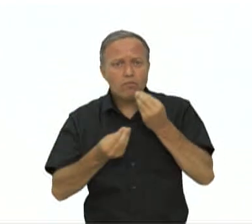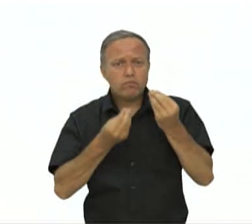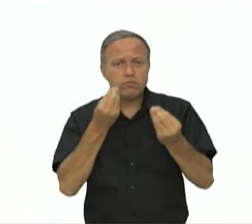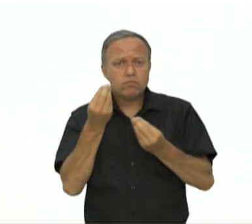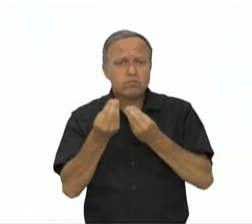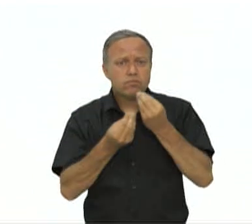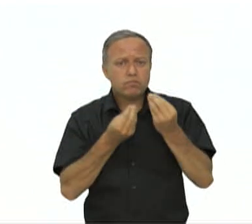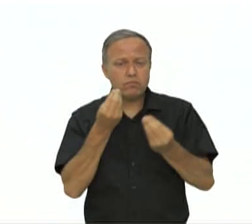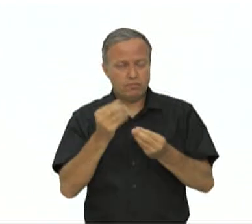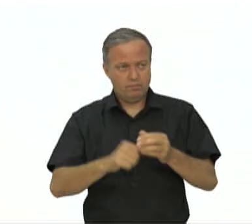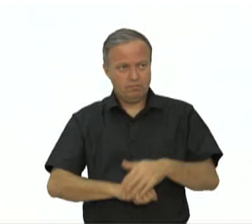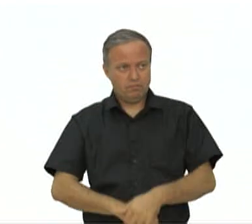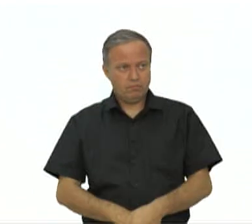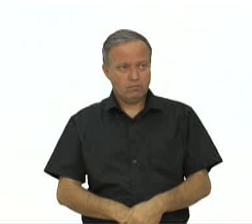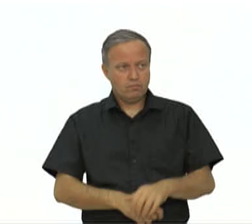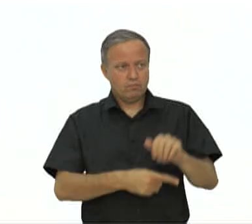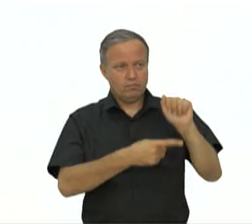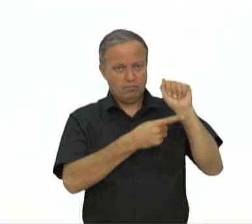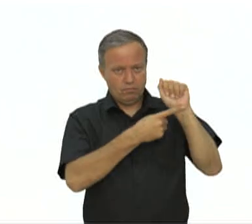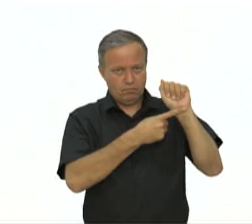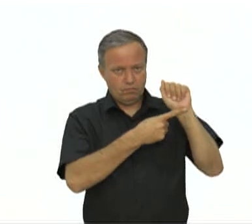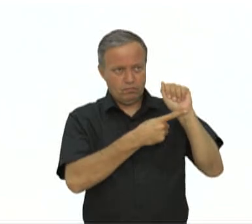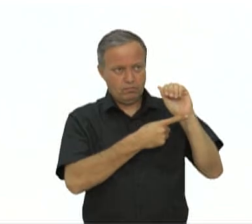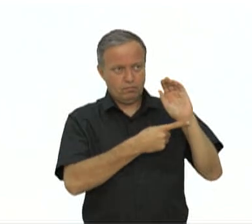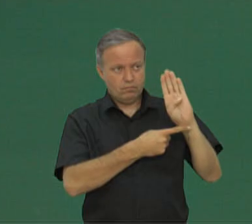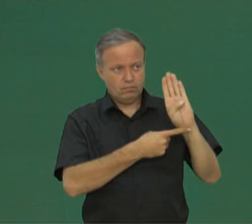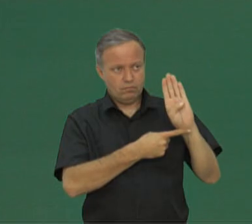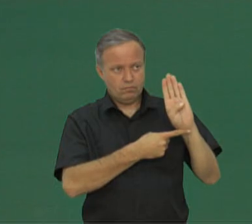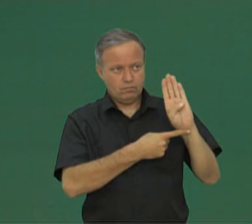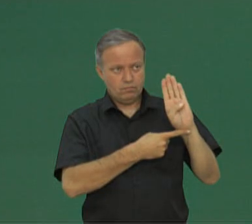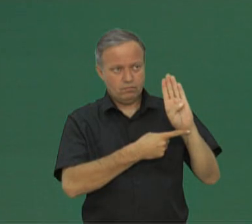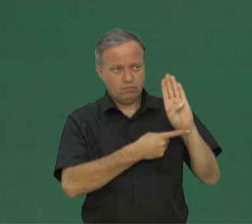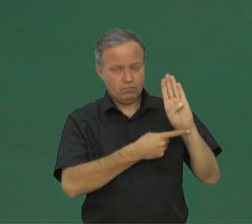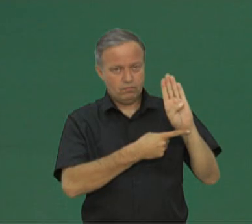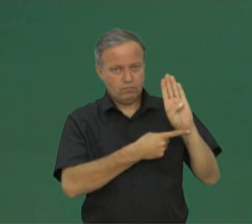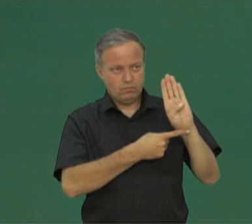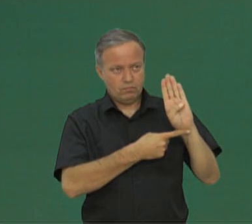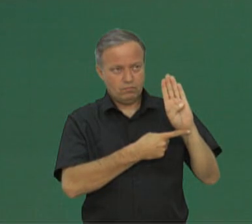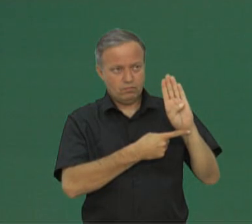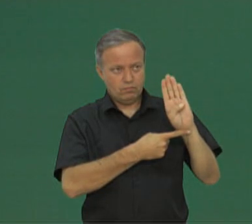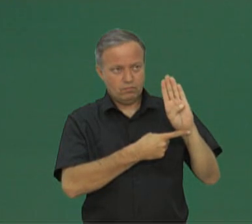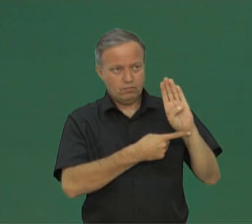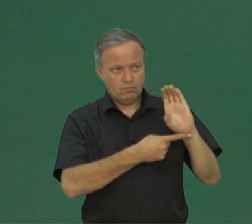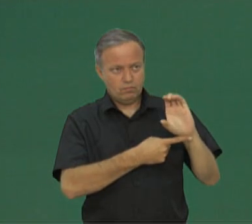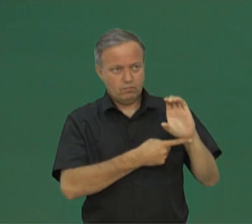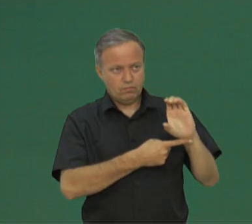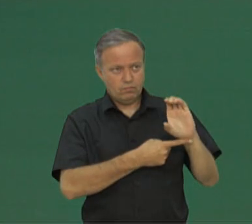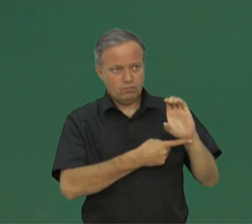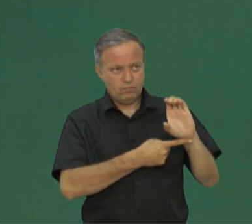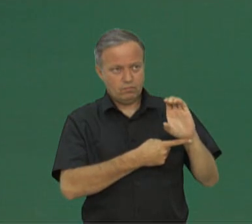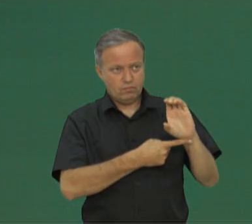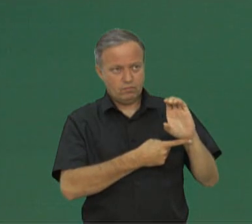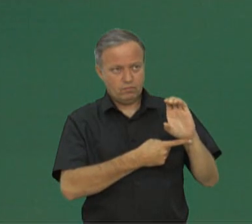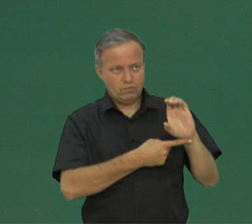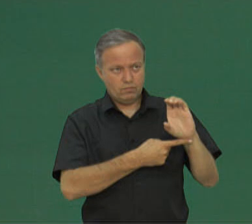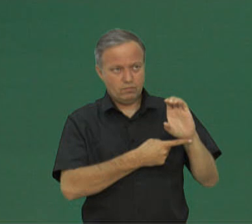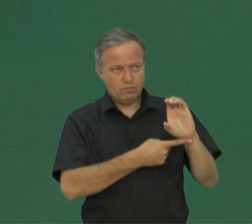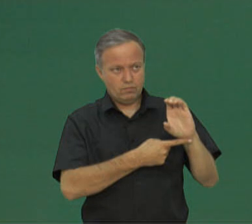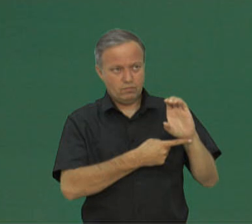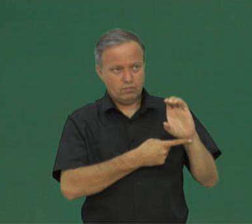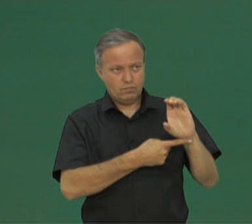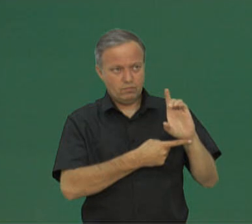como A. Instalação, B. Performance, C.